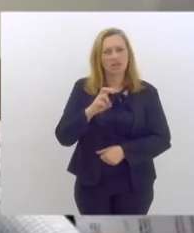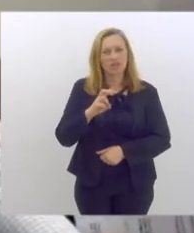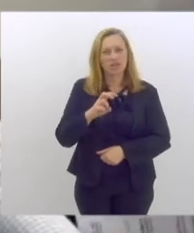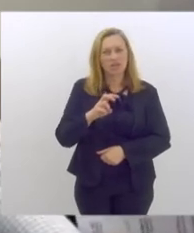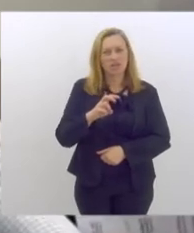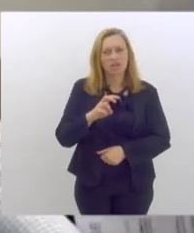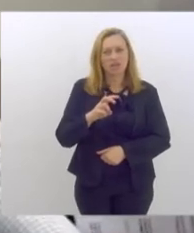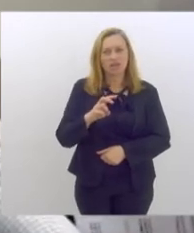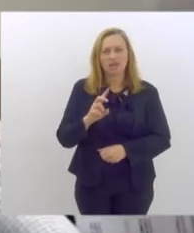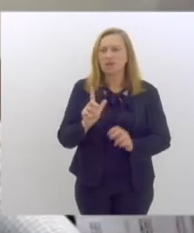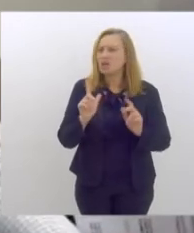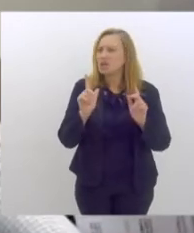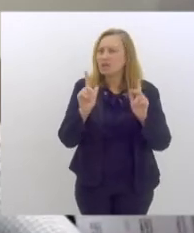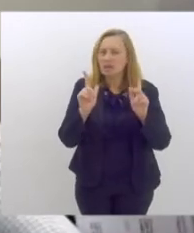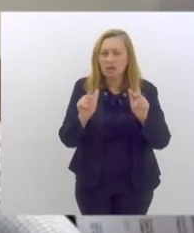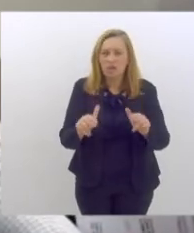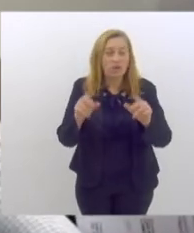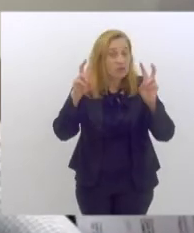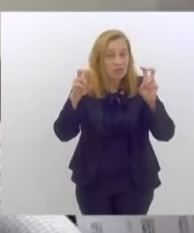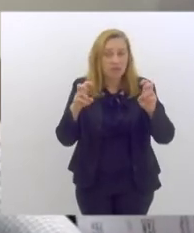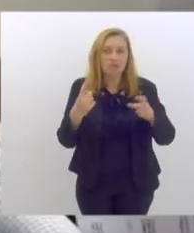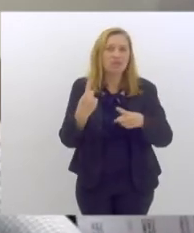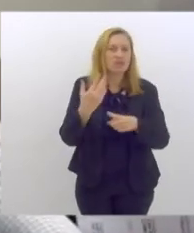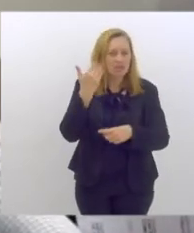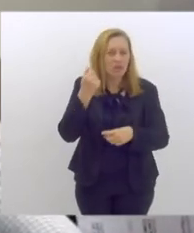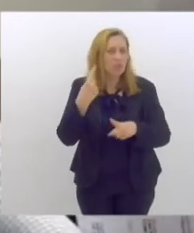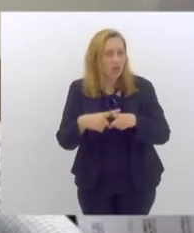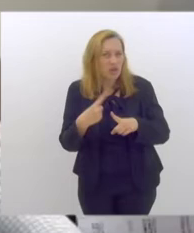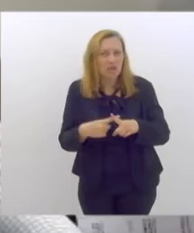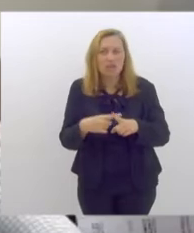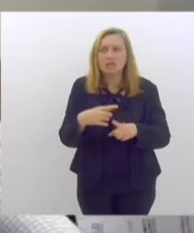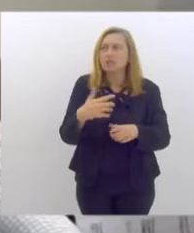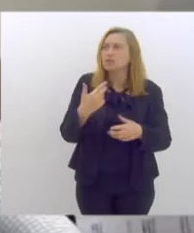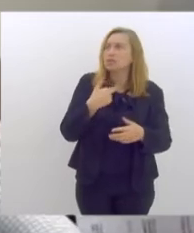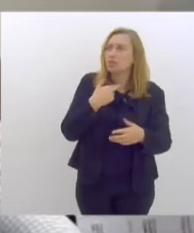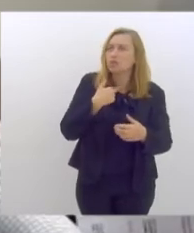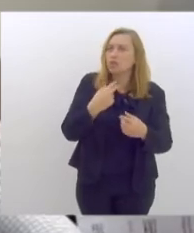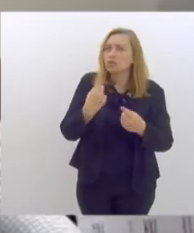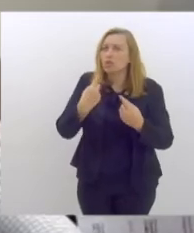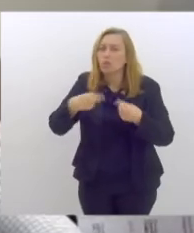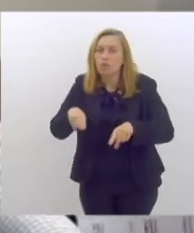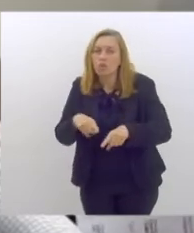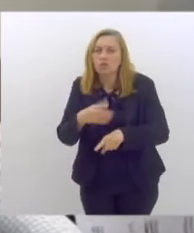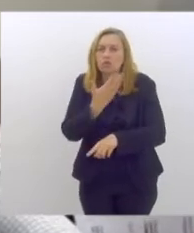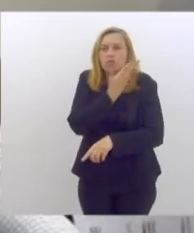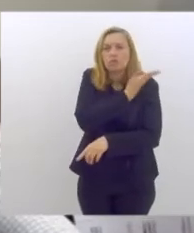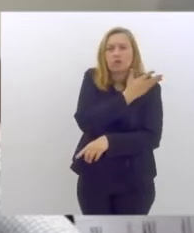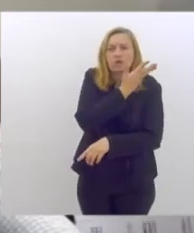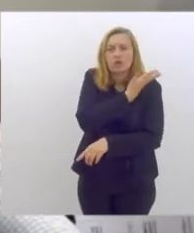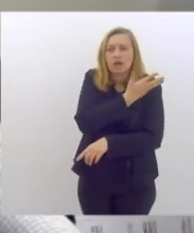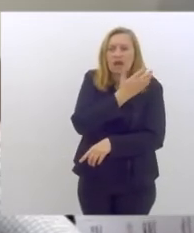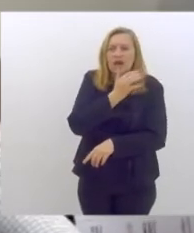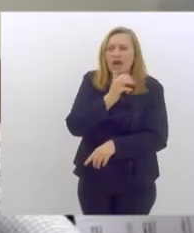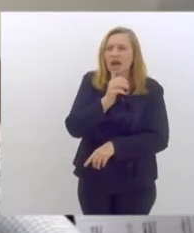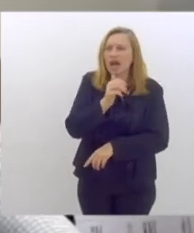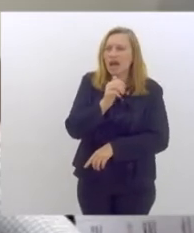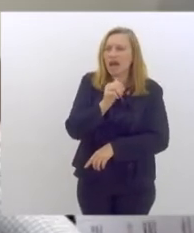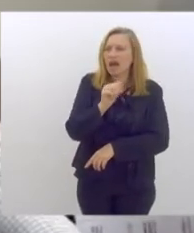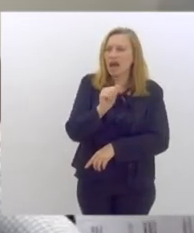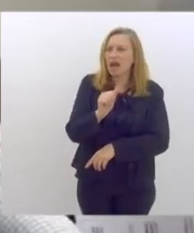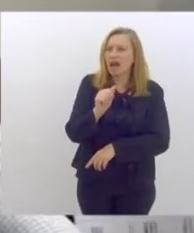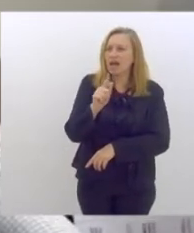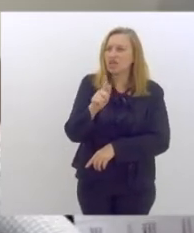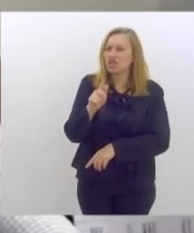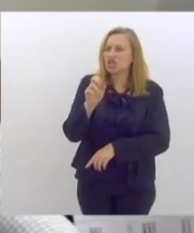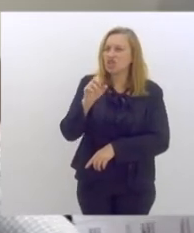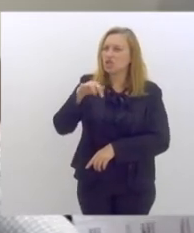emendas do mesmo teor Presidente é porque que não pode ser o combate ao preconceito e à xenofobia tem que